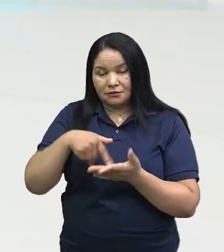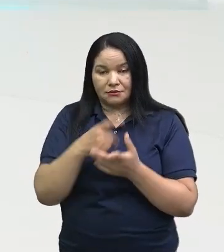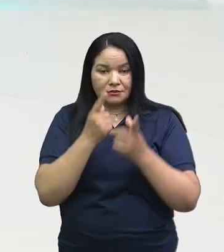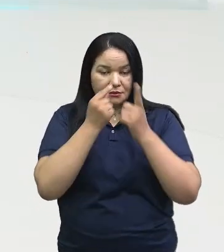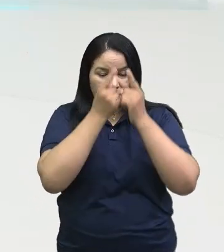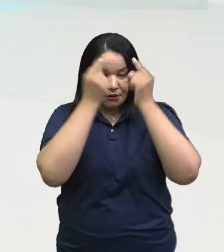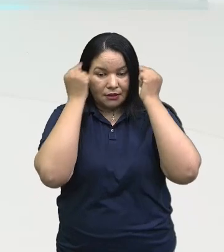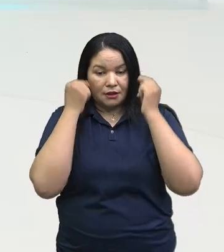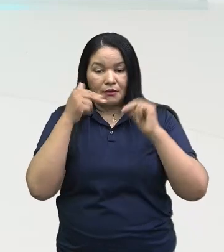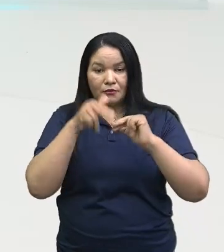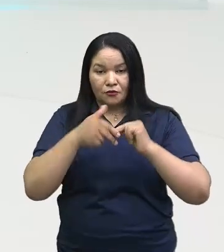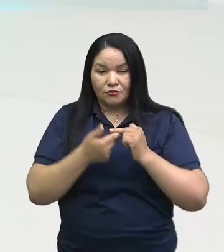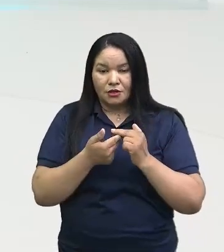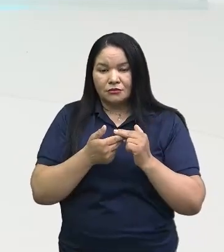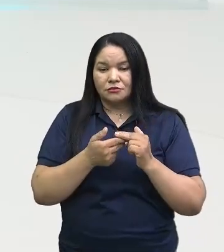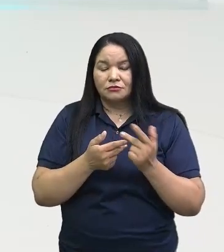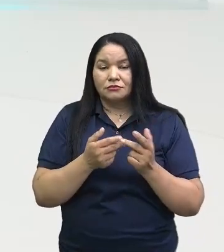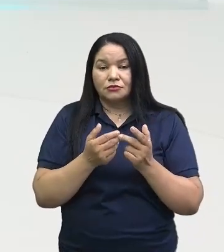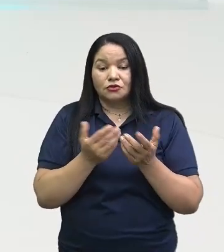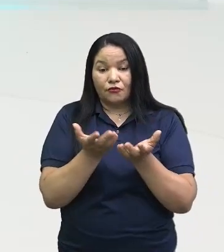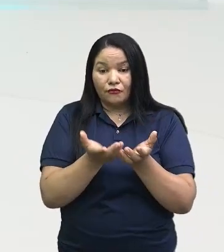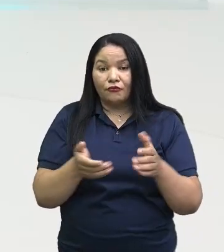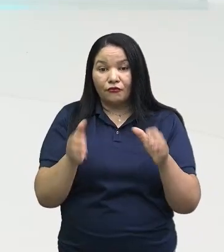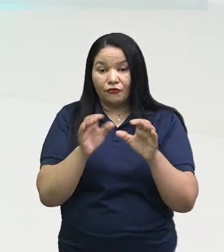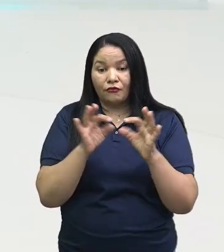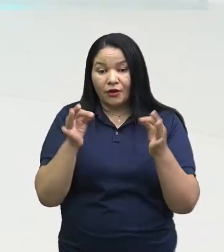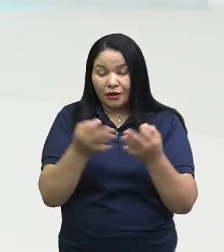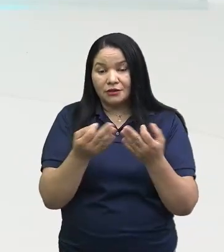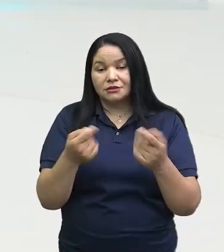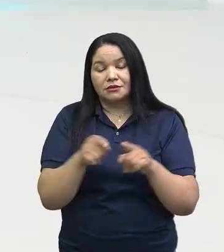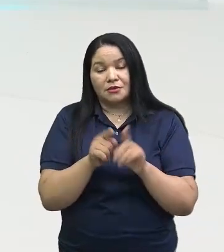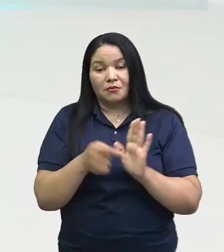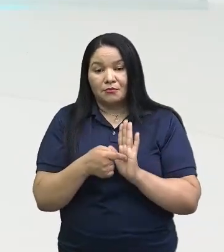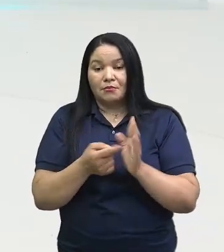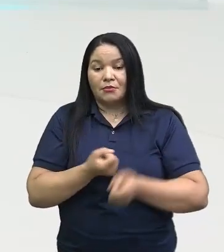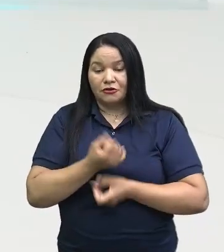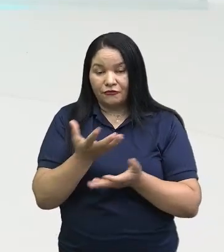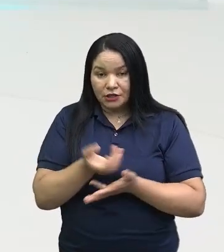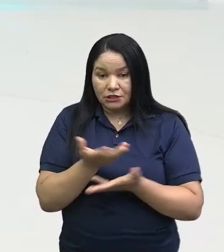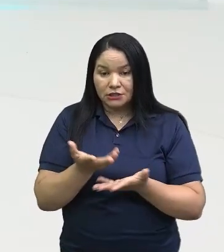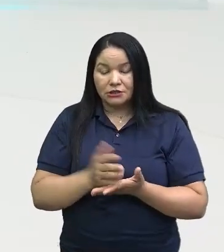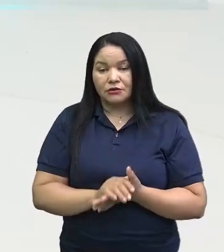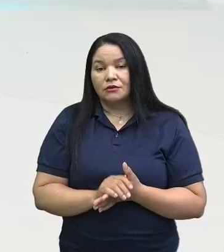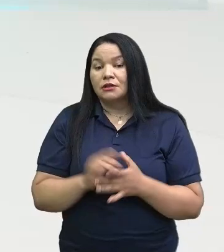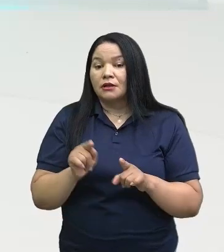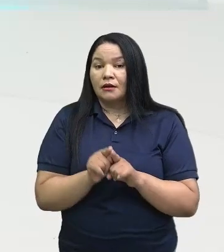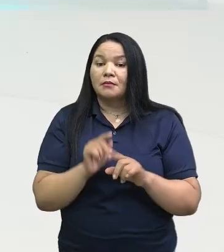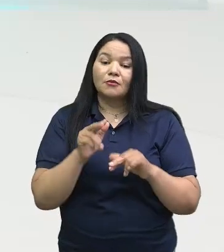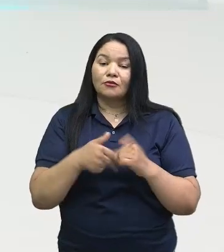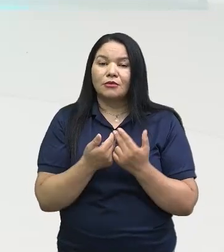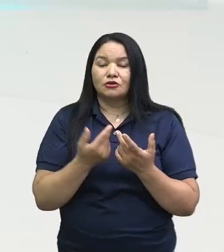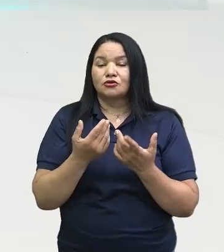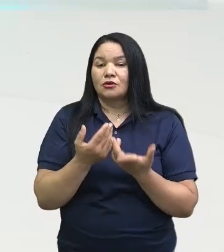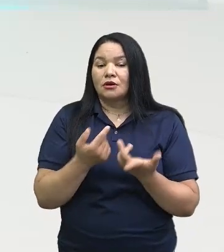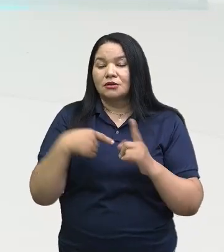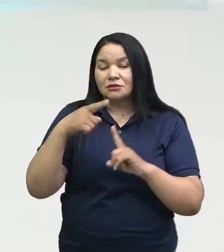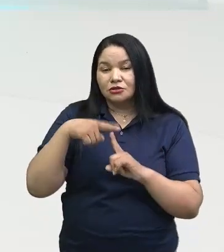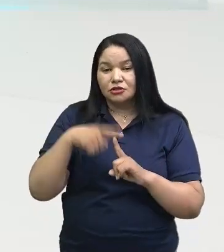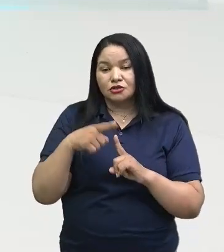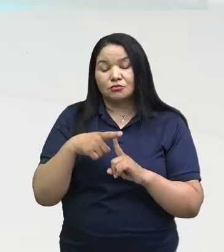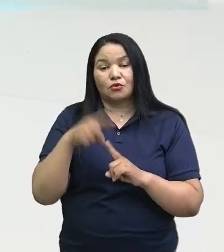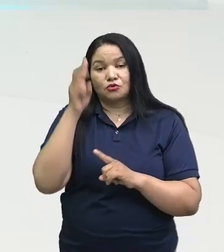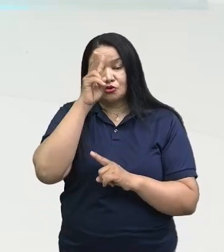gregas através de vasos que representam essa manifestação. Então, através desses vestígios, os